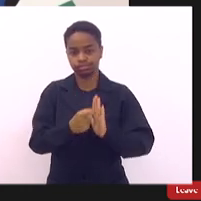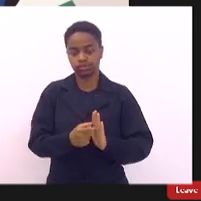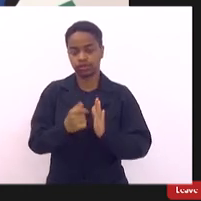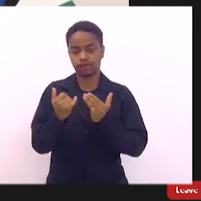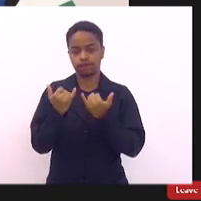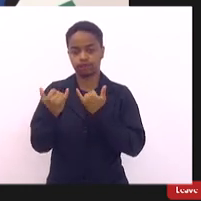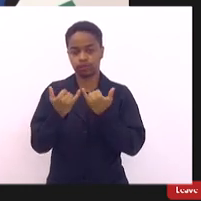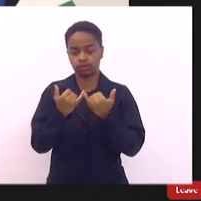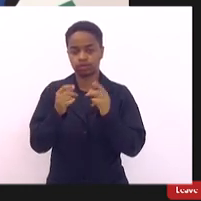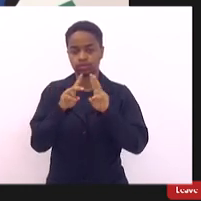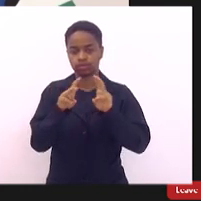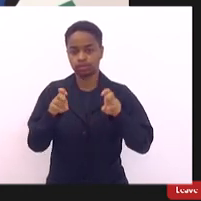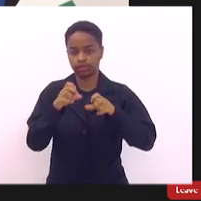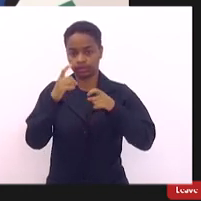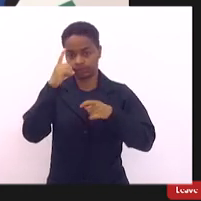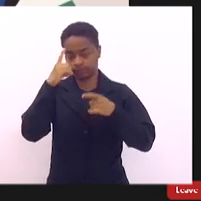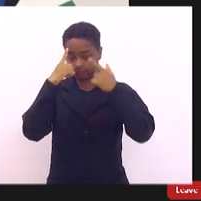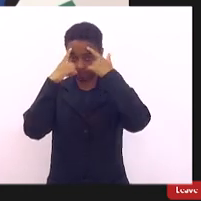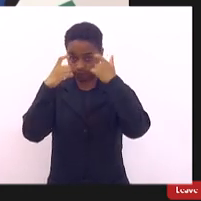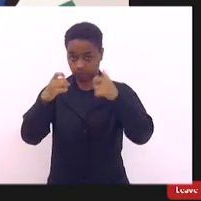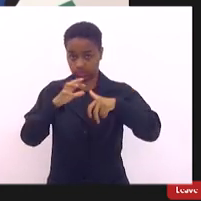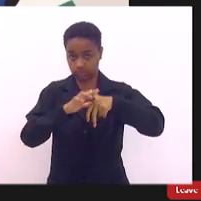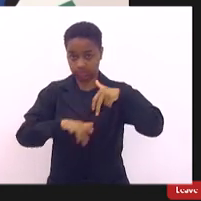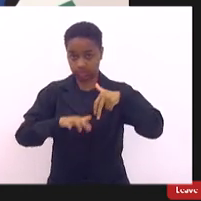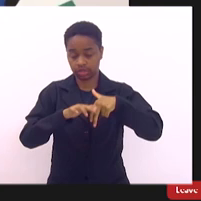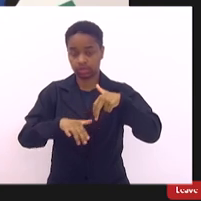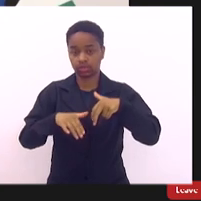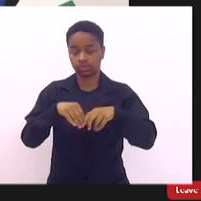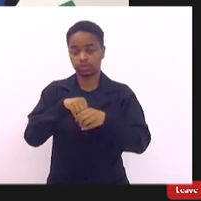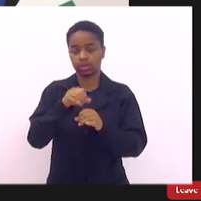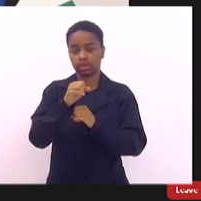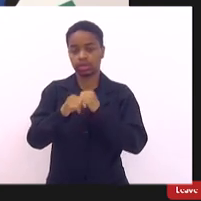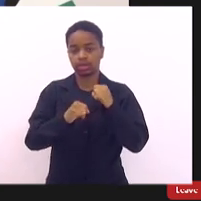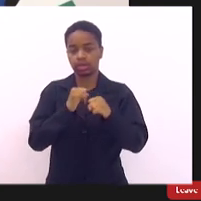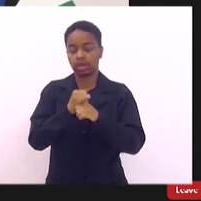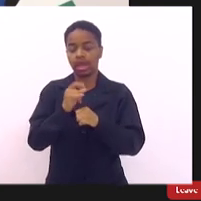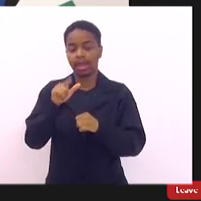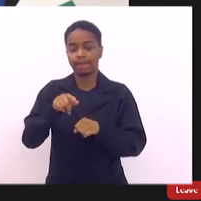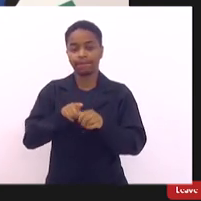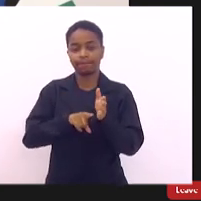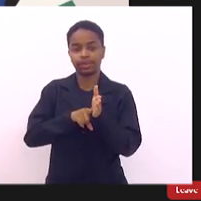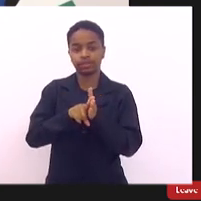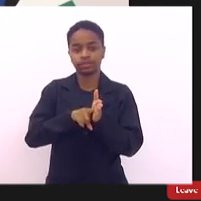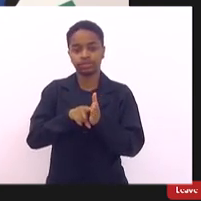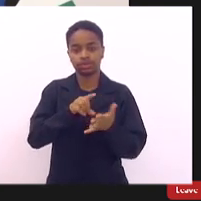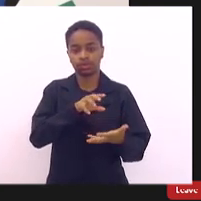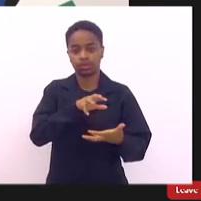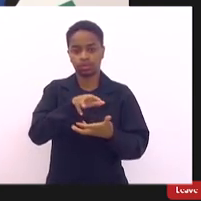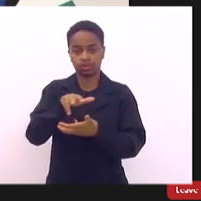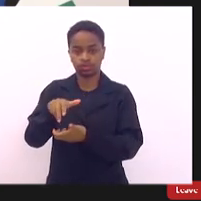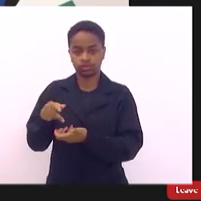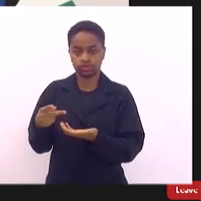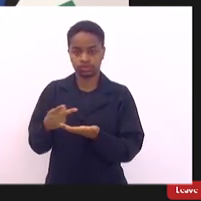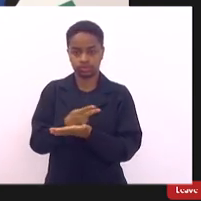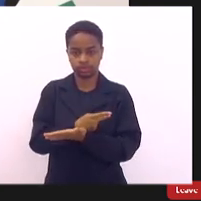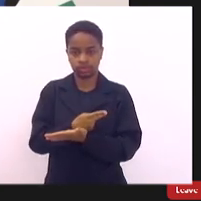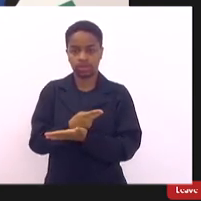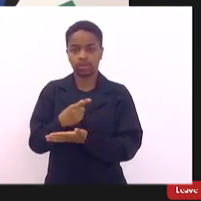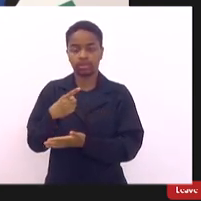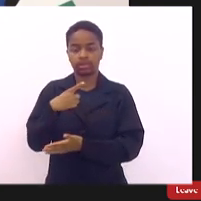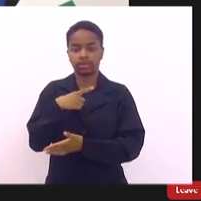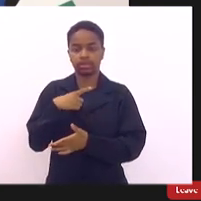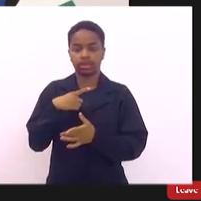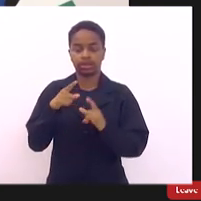violência de gênero na internet. Foi uma pesquisa global que o CIG, que é esse think tank que fica no